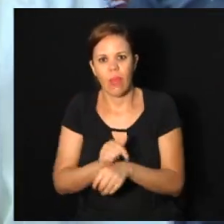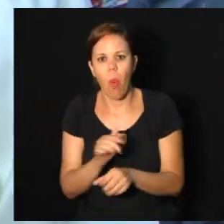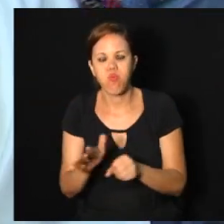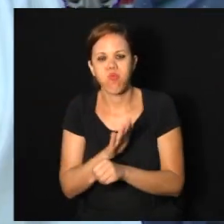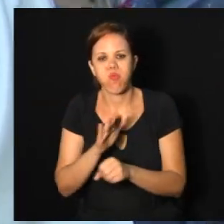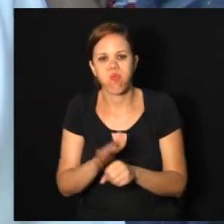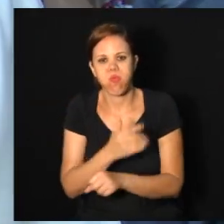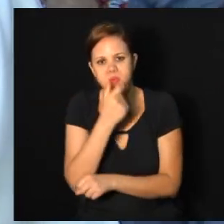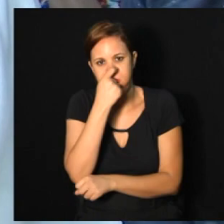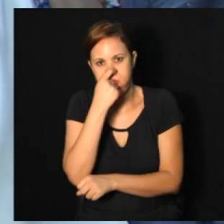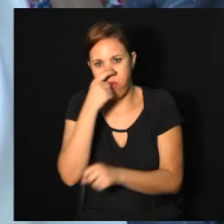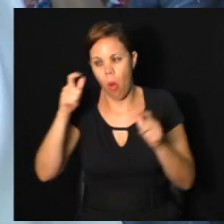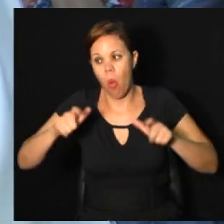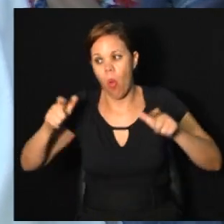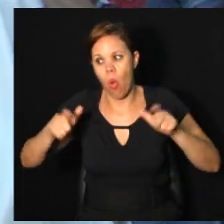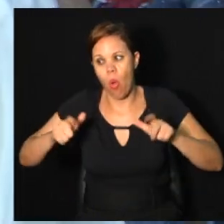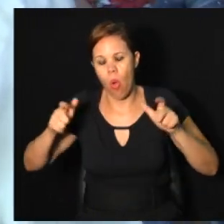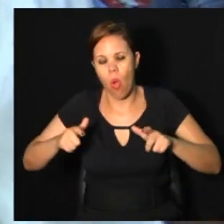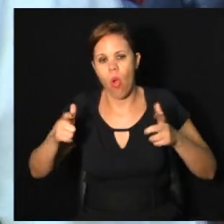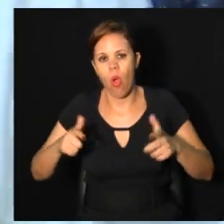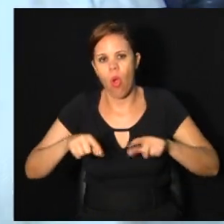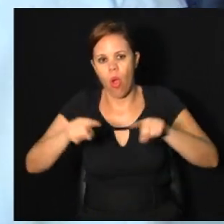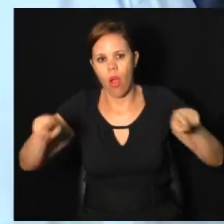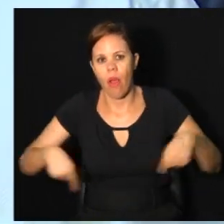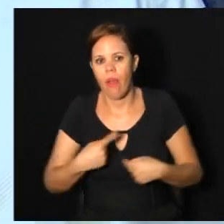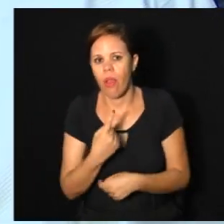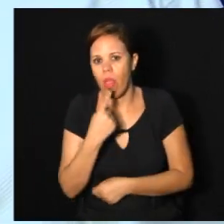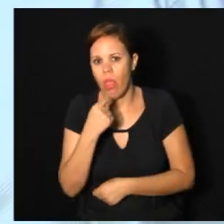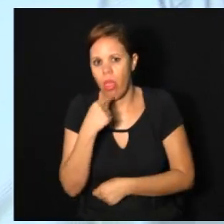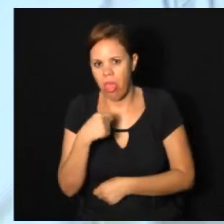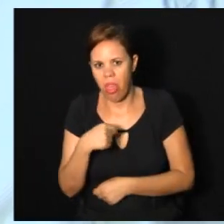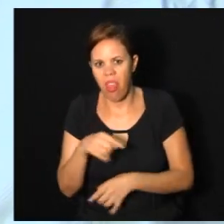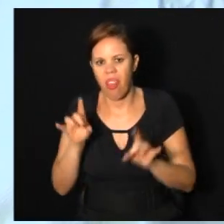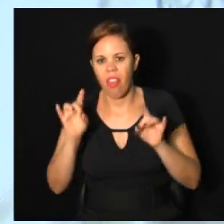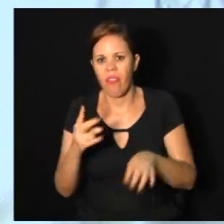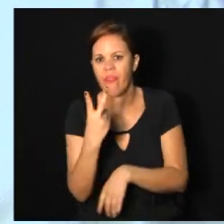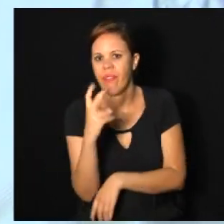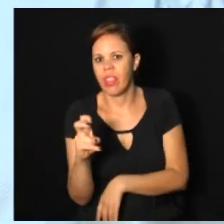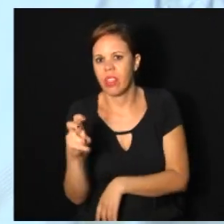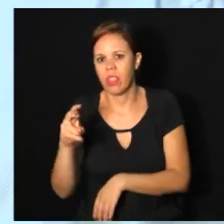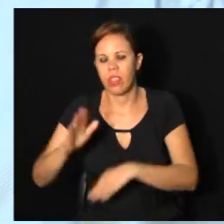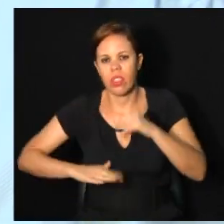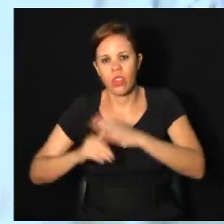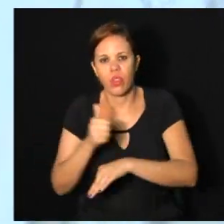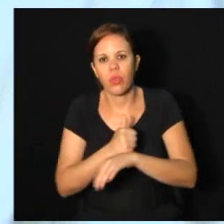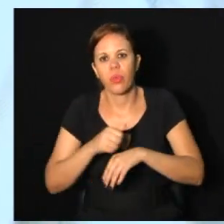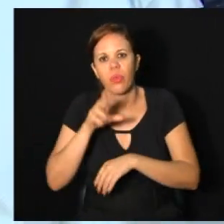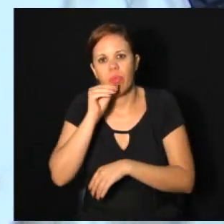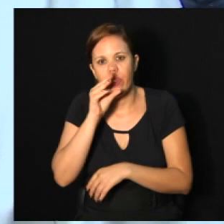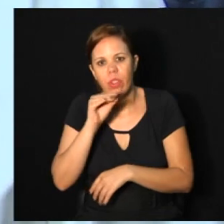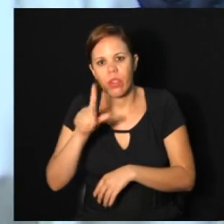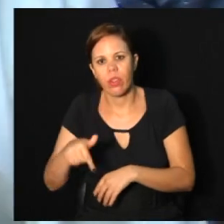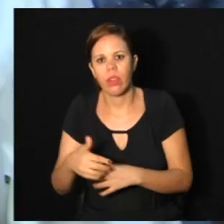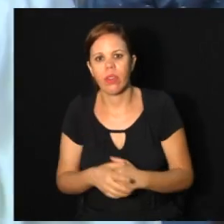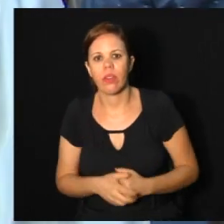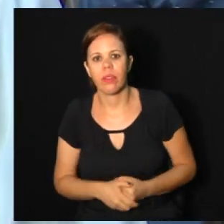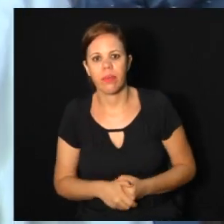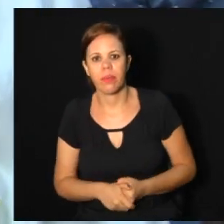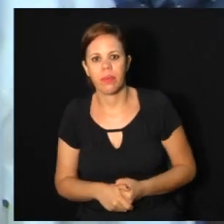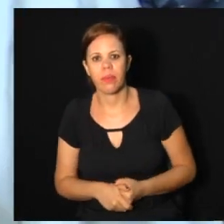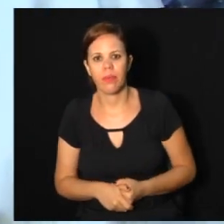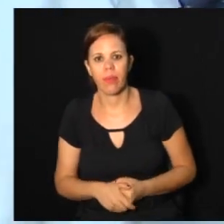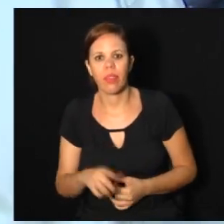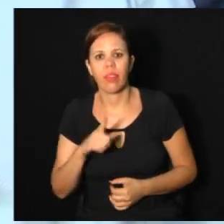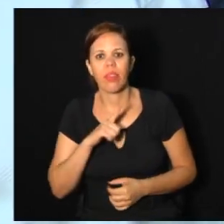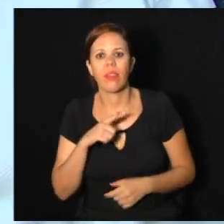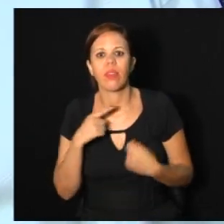lotado do Salão Vermelho, da magnitude e a responsabilidade que esses 25 conselheiros doravante terão